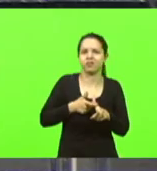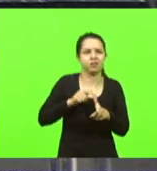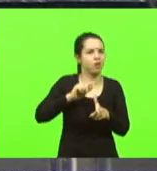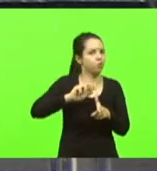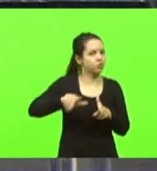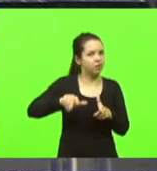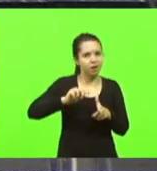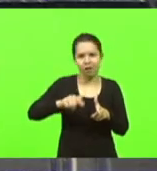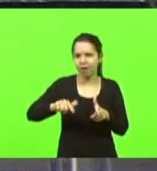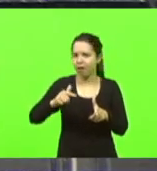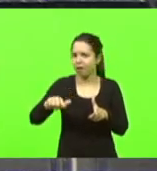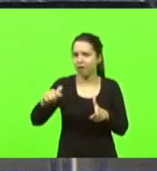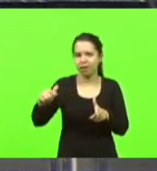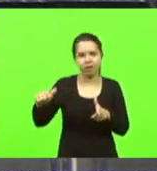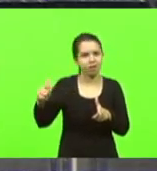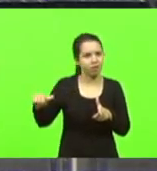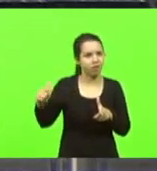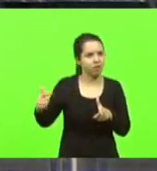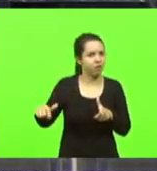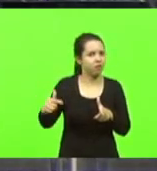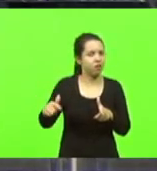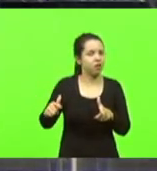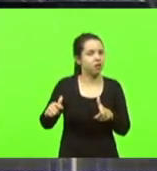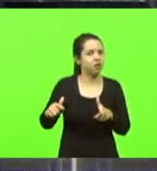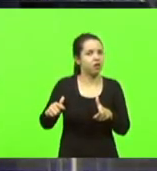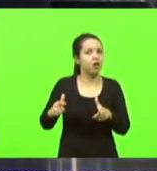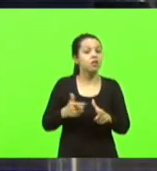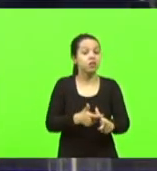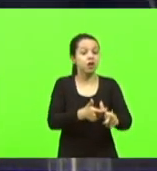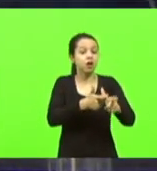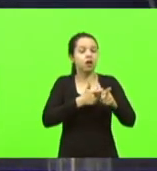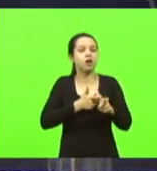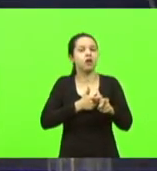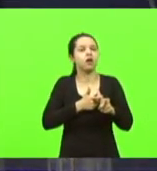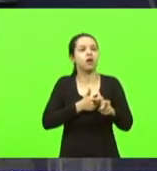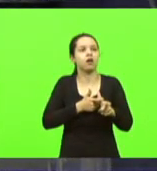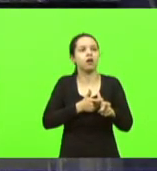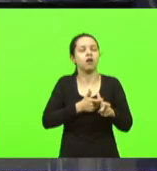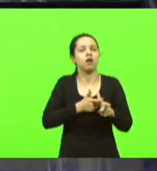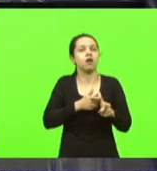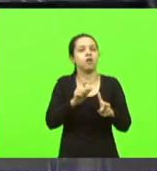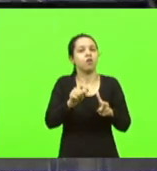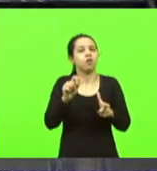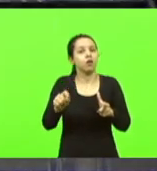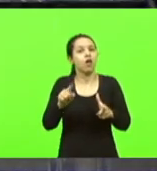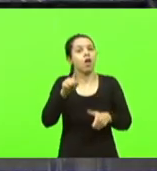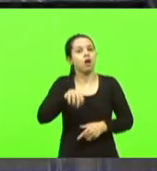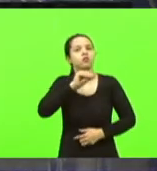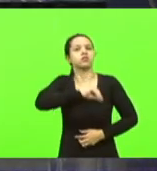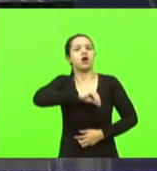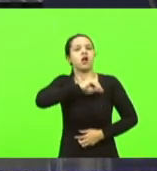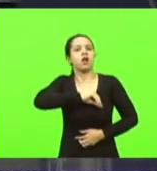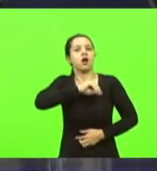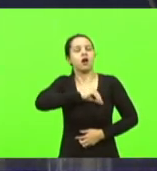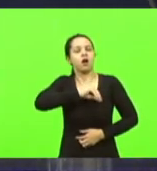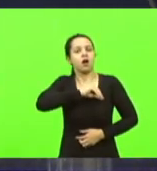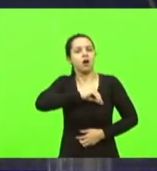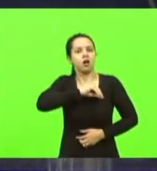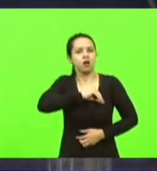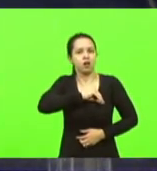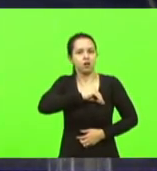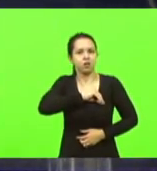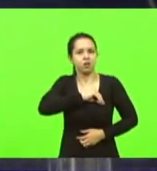déficit que dá défice é o salário dos oficiais da polícia